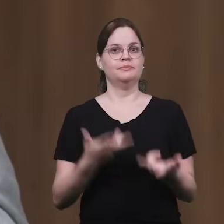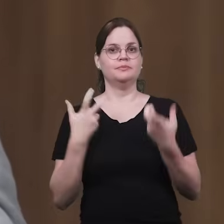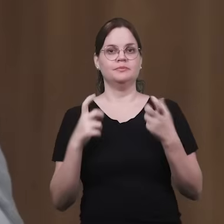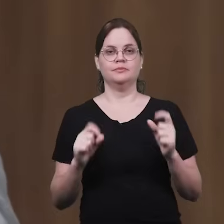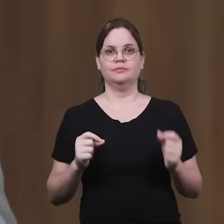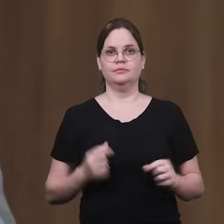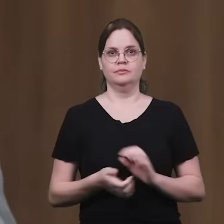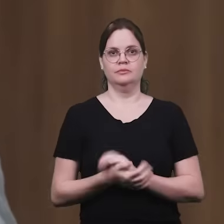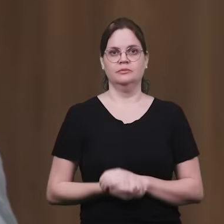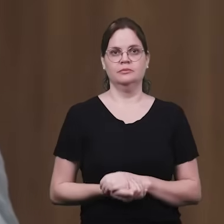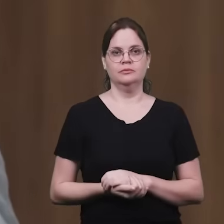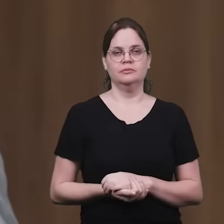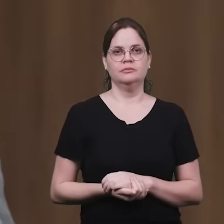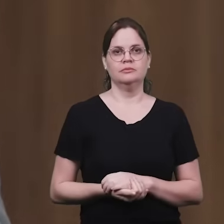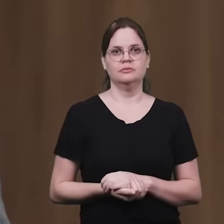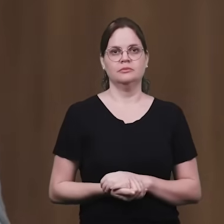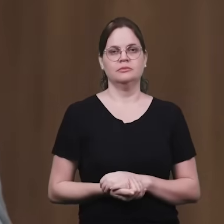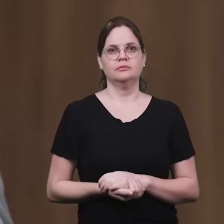perceber